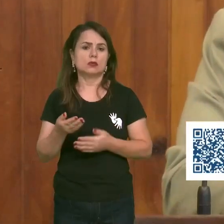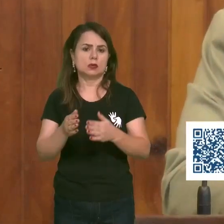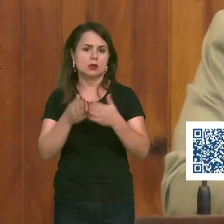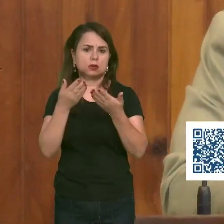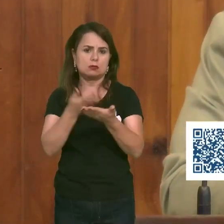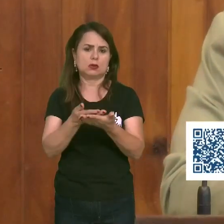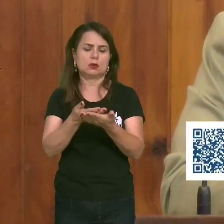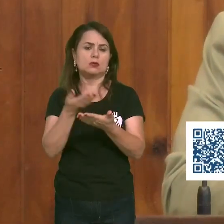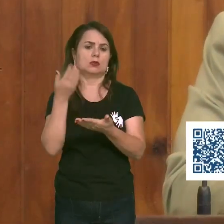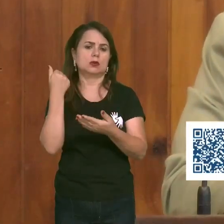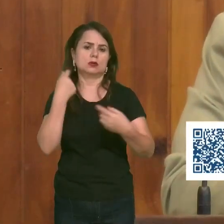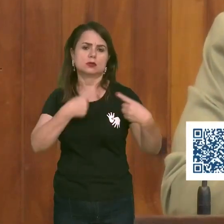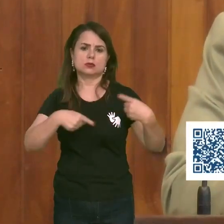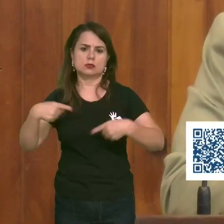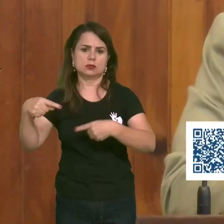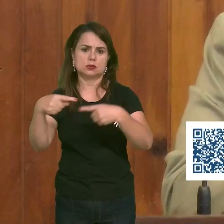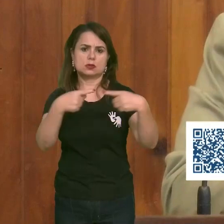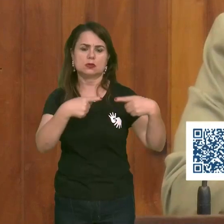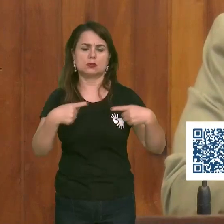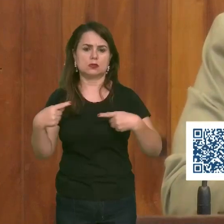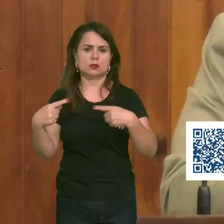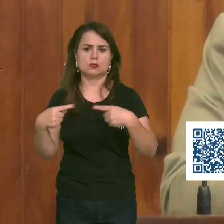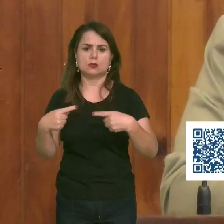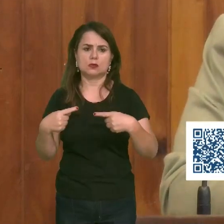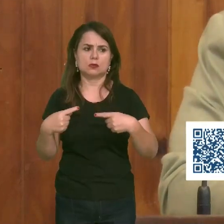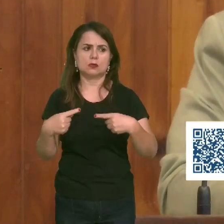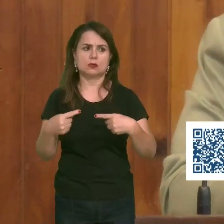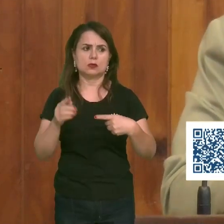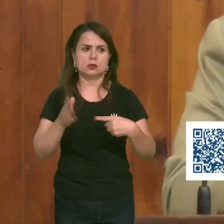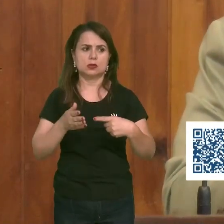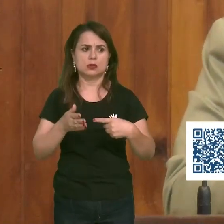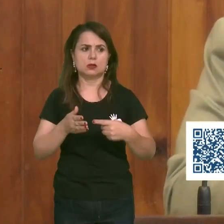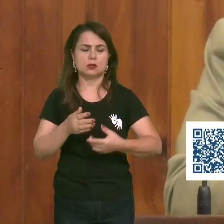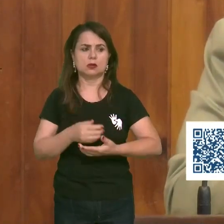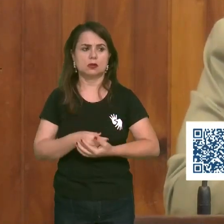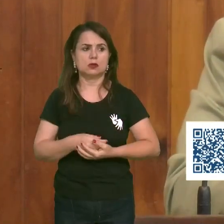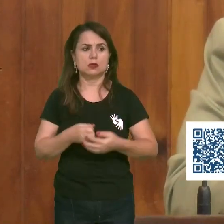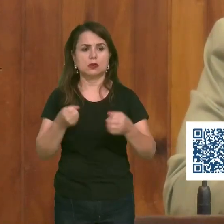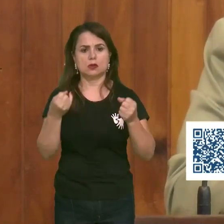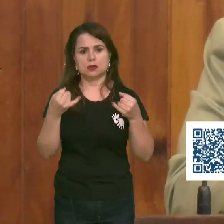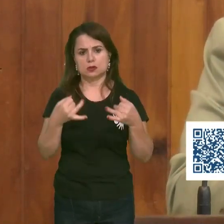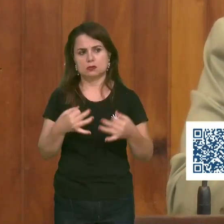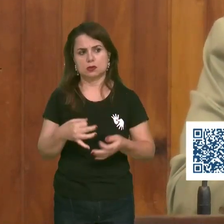requerimento de que a